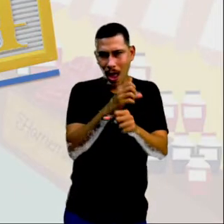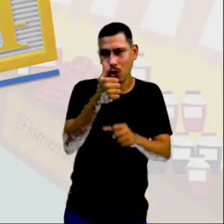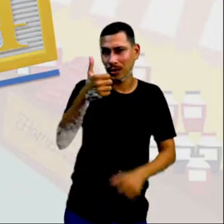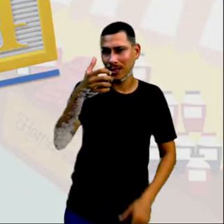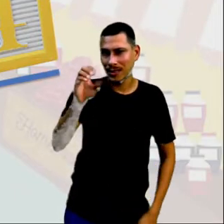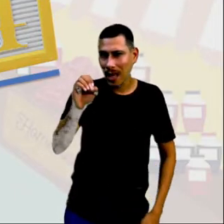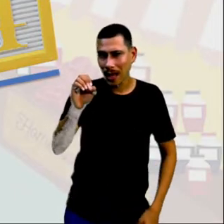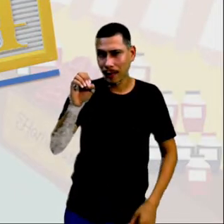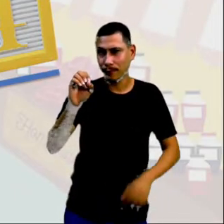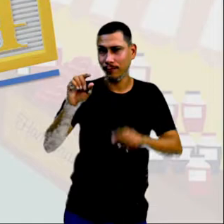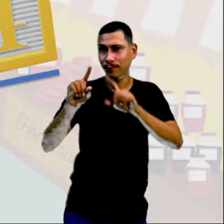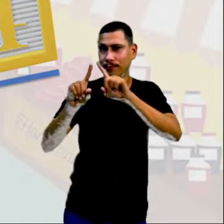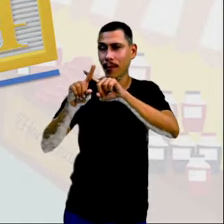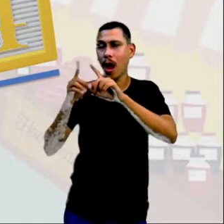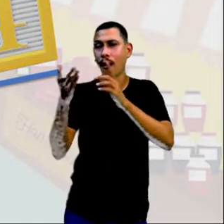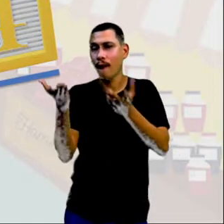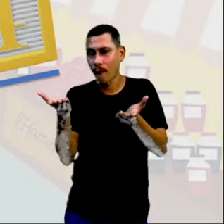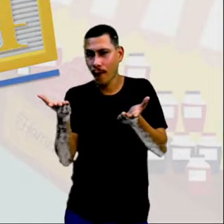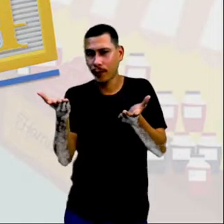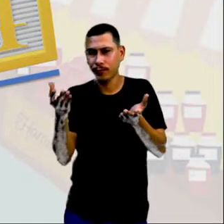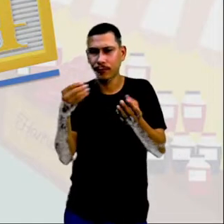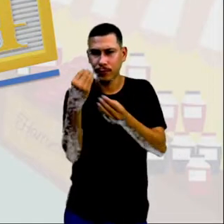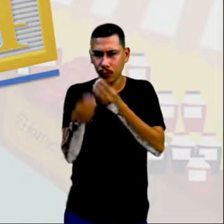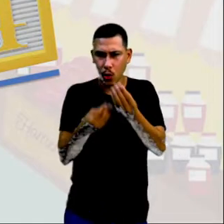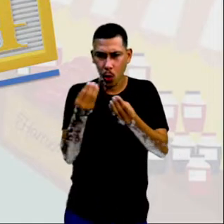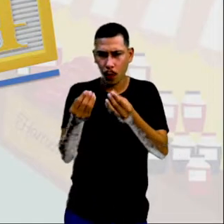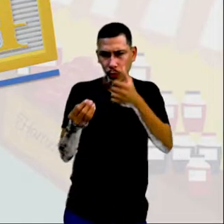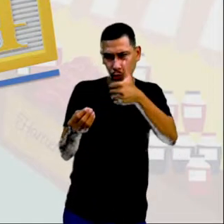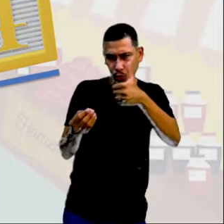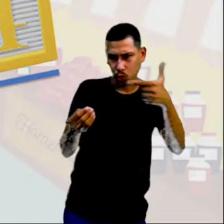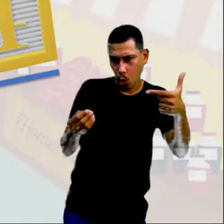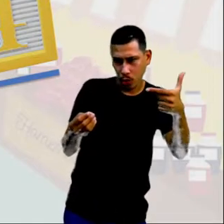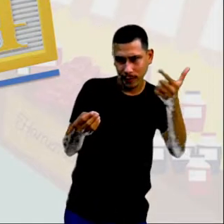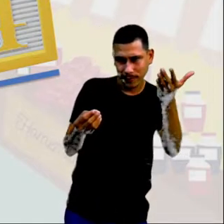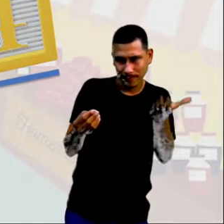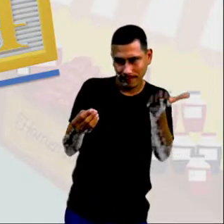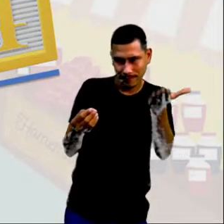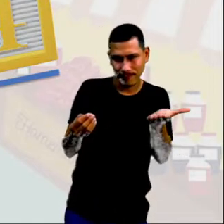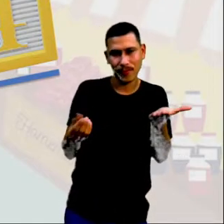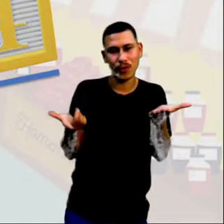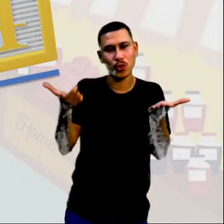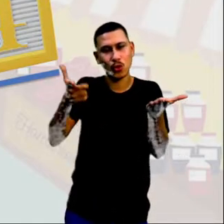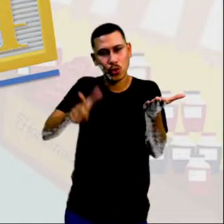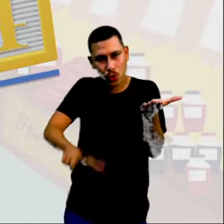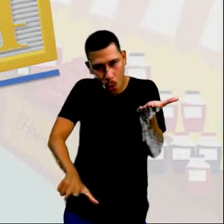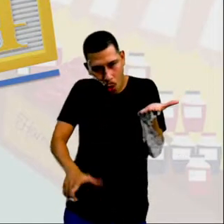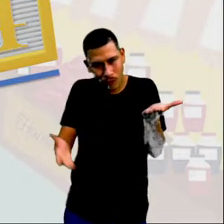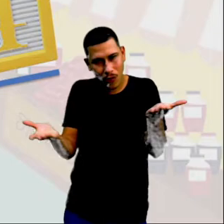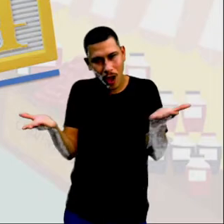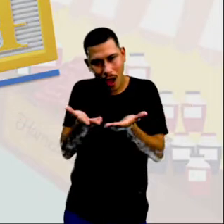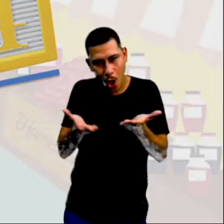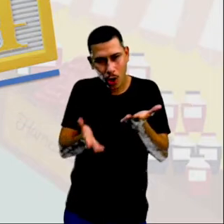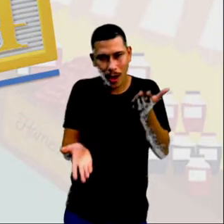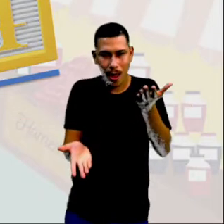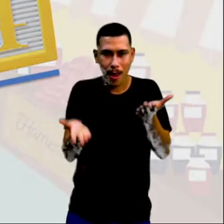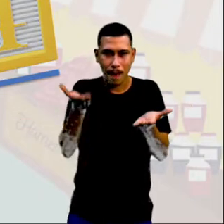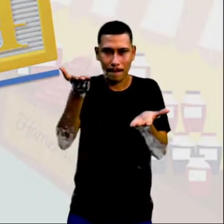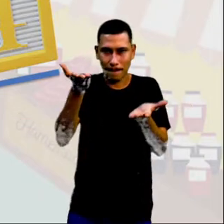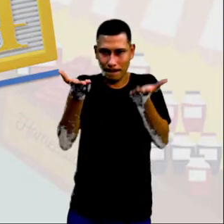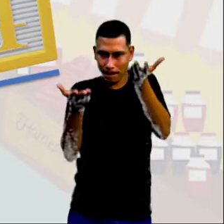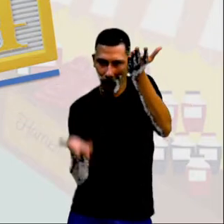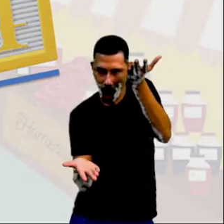quilos, enquanto lá do outro lado eu só tenho 12. Novamente entramos em desequilíbrio, tá